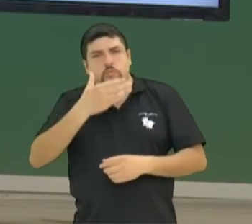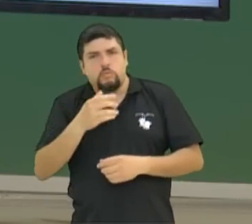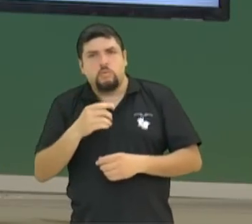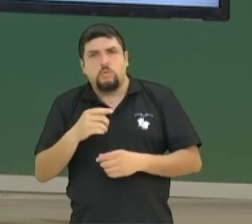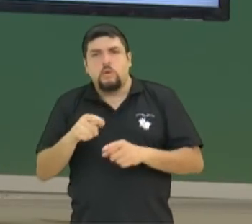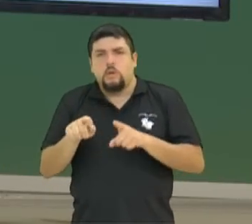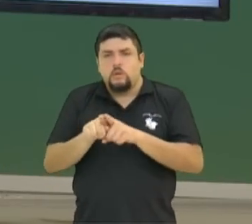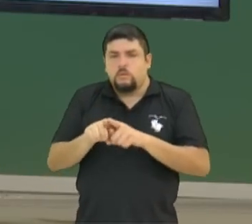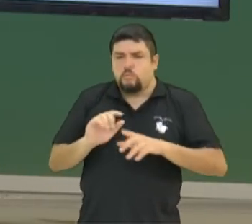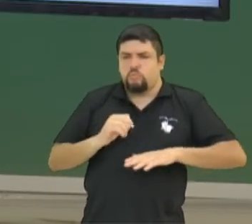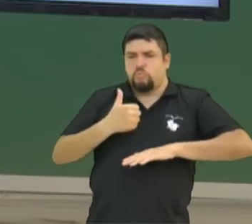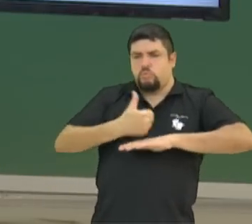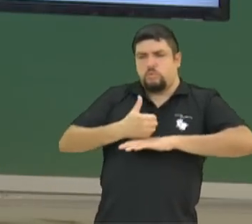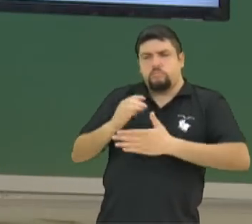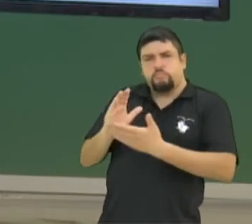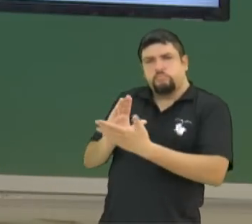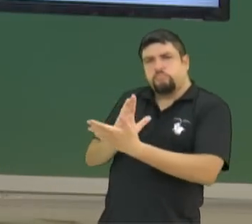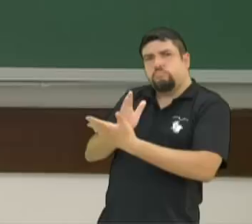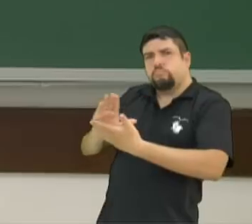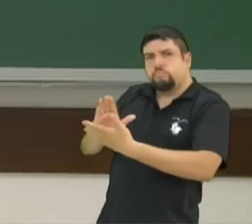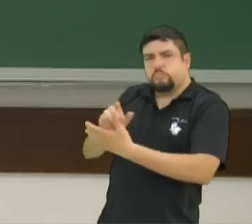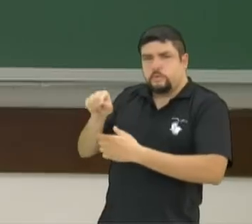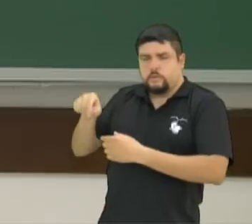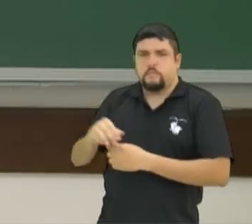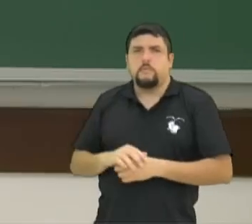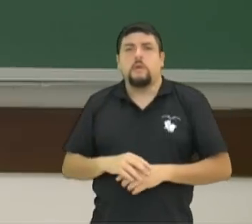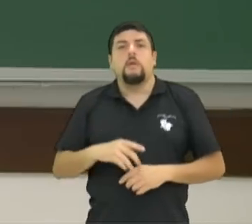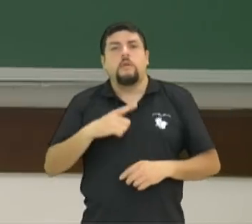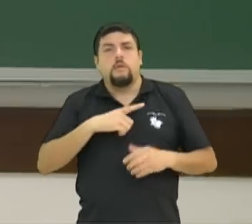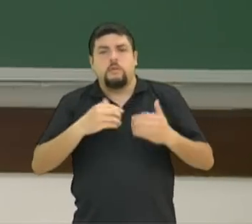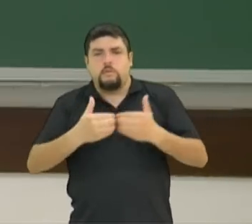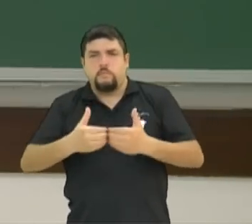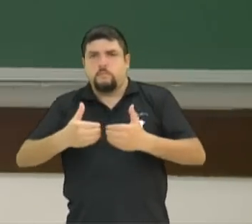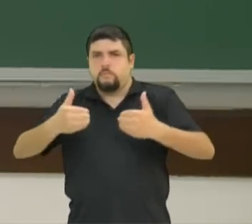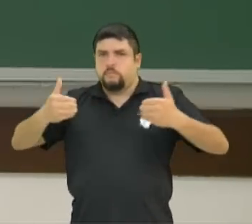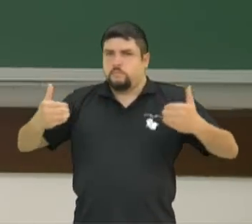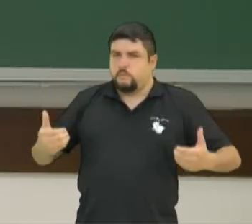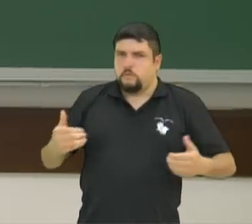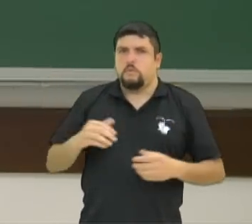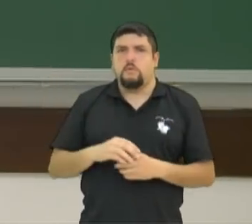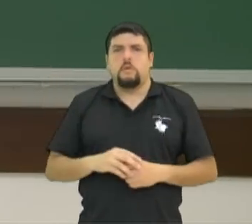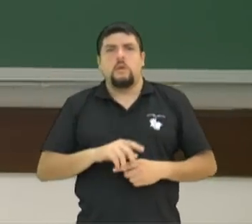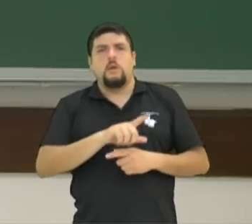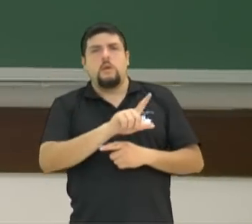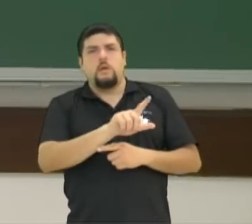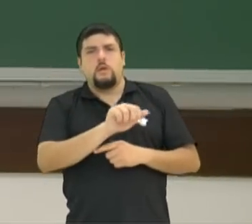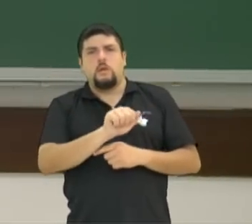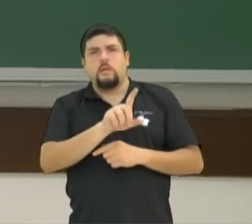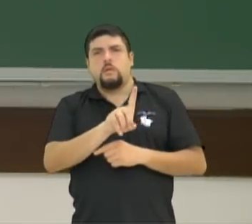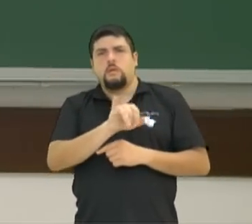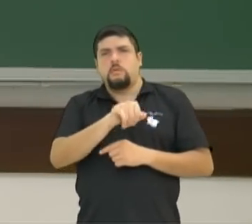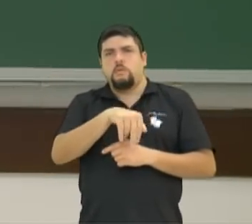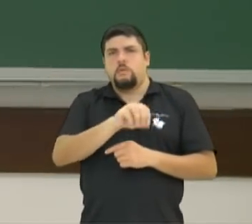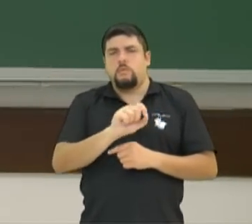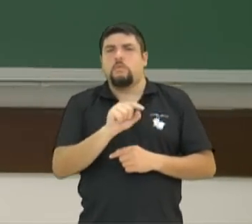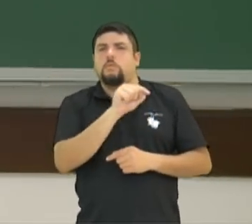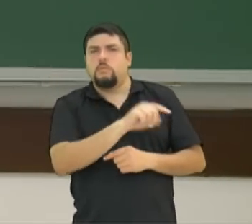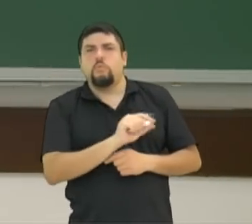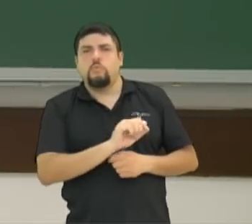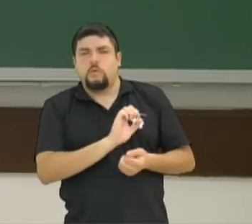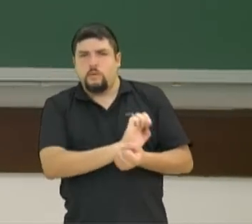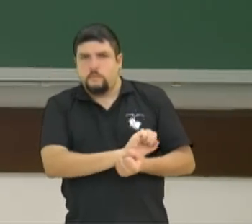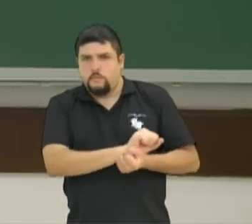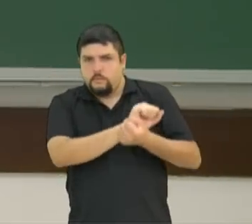pelo senhor de engenho. Então nós temos essa separação, né? De um lado nós vamos ter os ladinos, que são aqueles escravos que vão